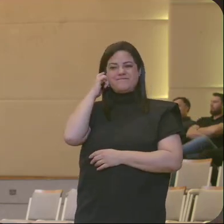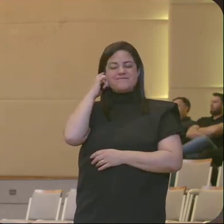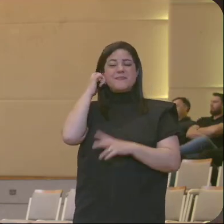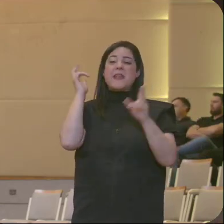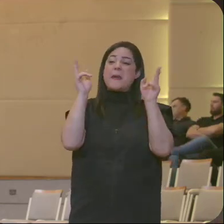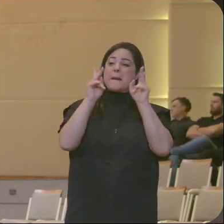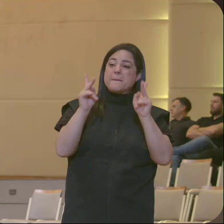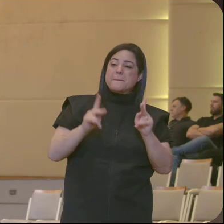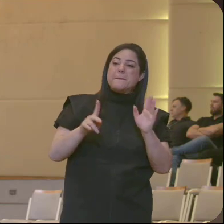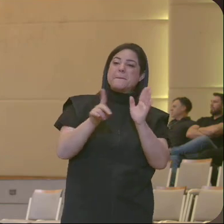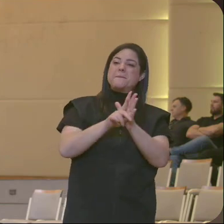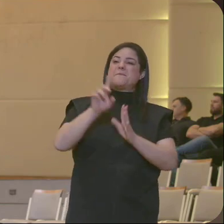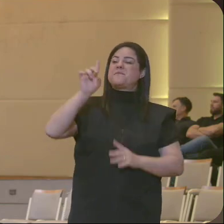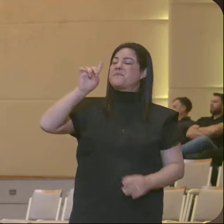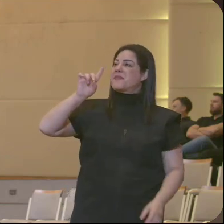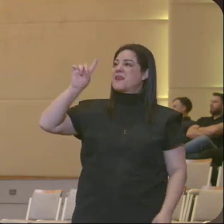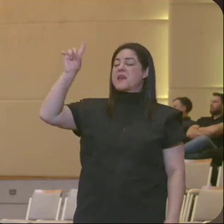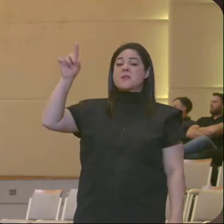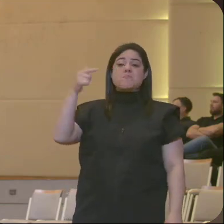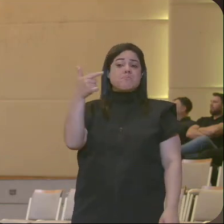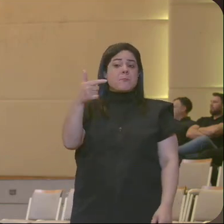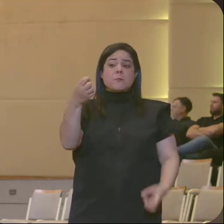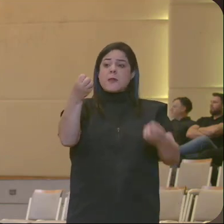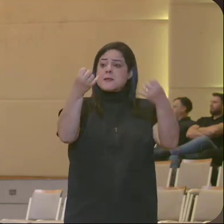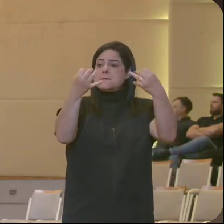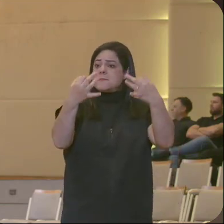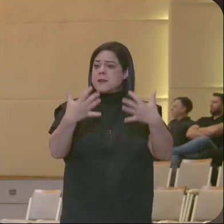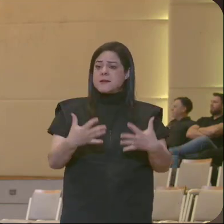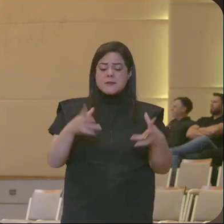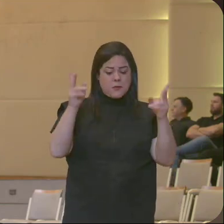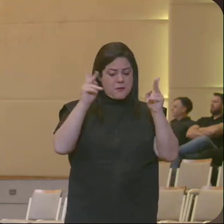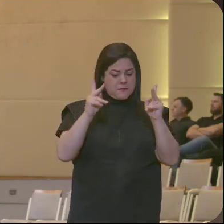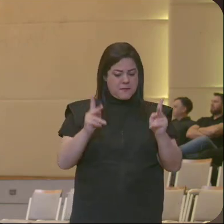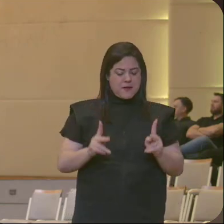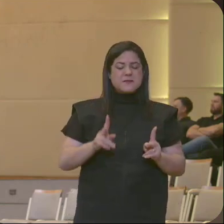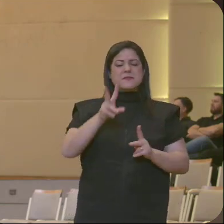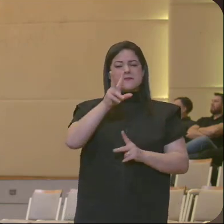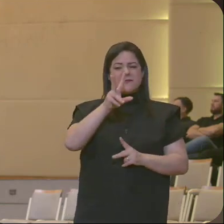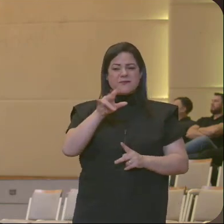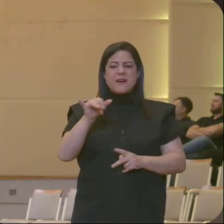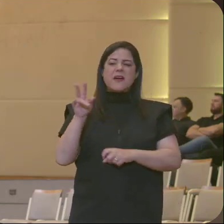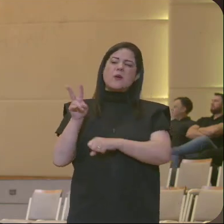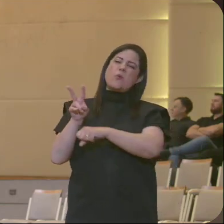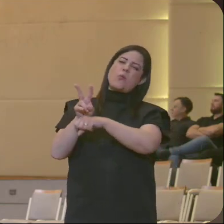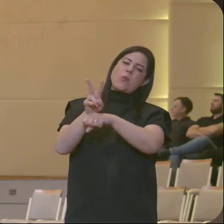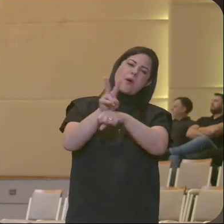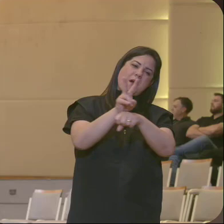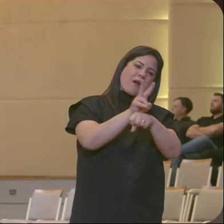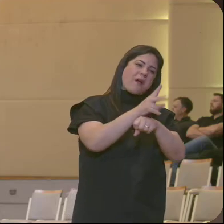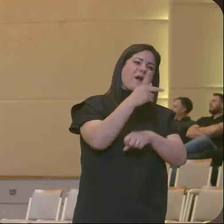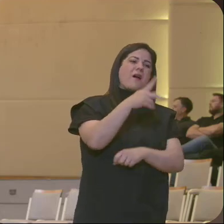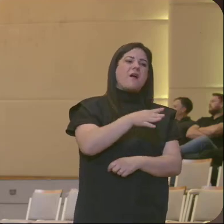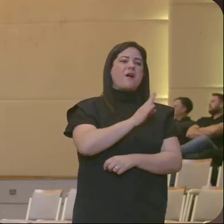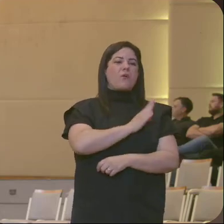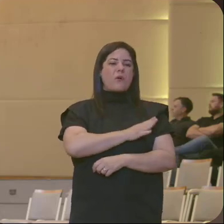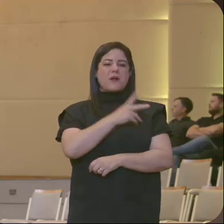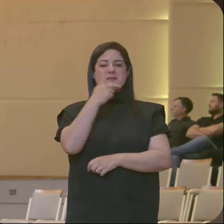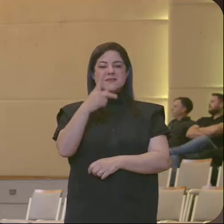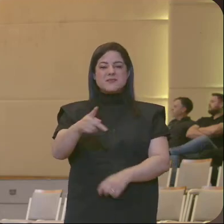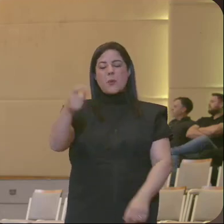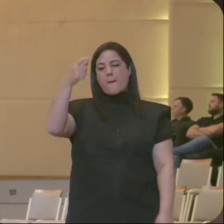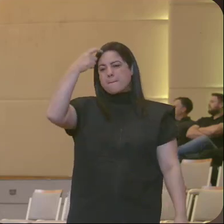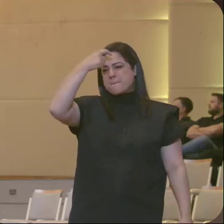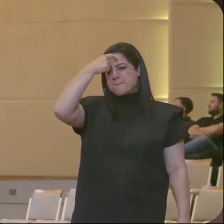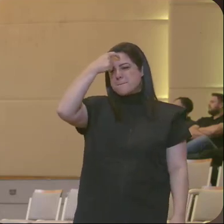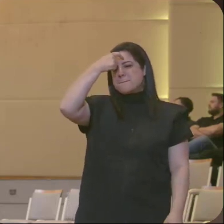de Deus, que excede todo entendimento, guardará o vosso coração, a vossa mente em